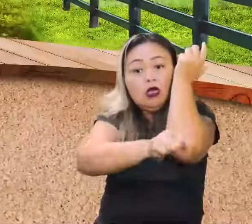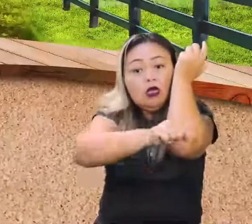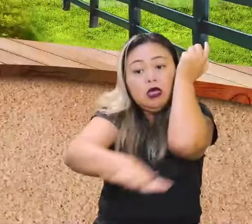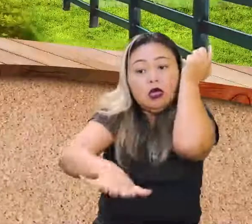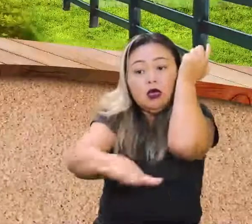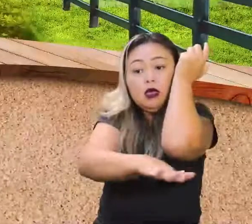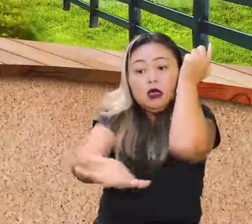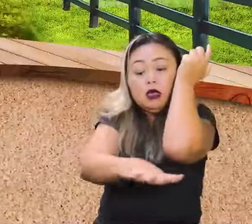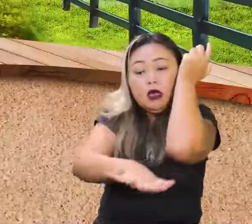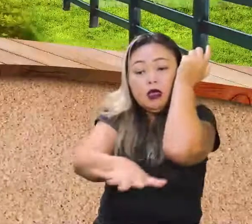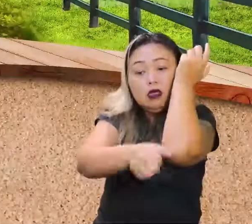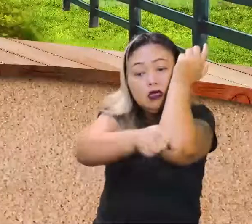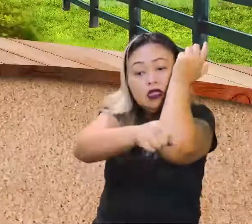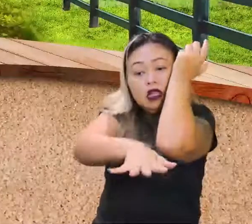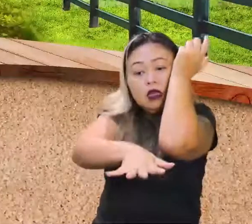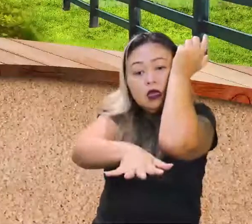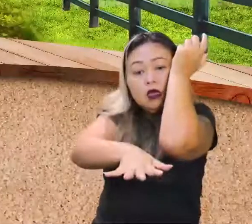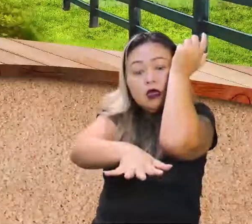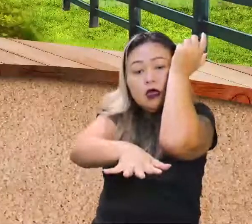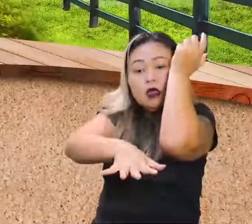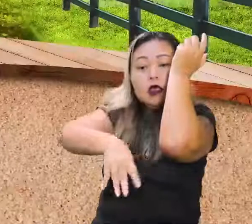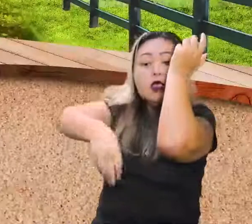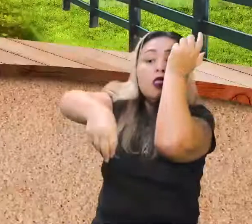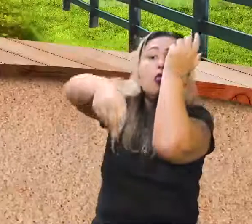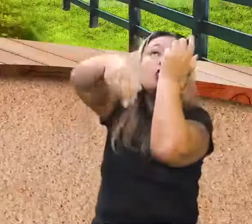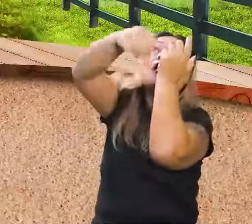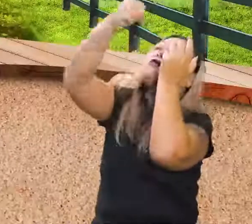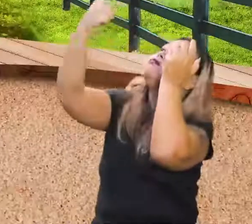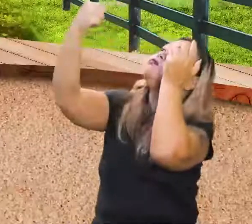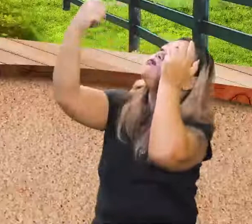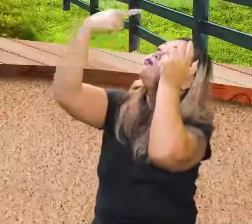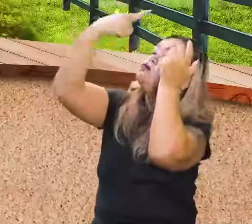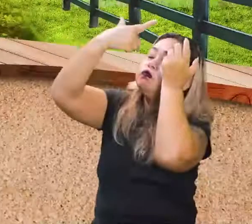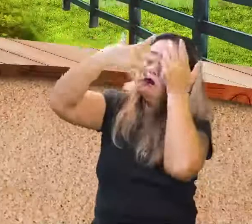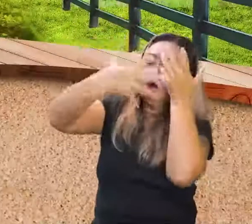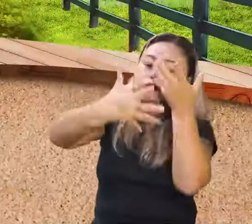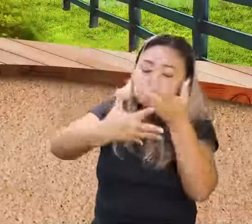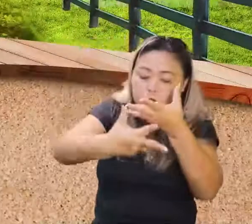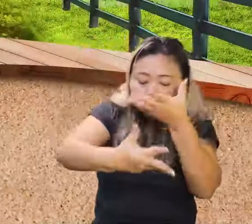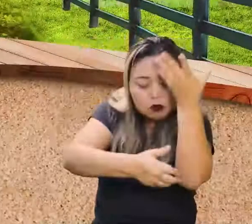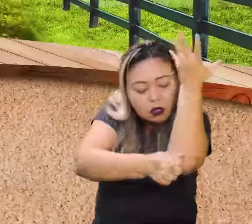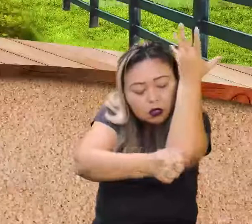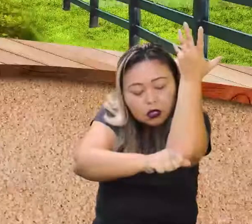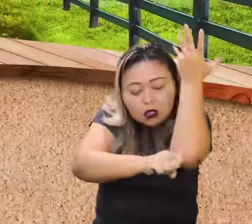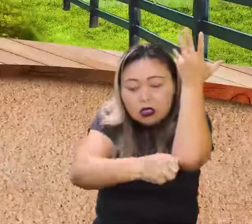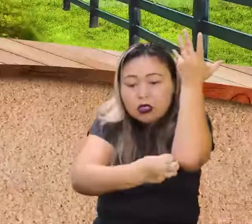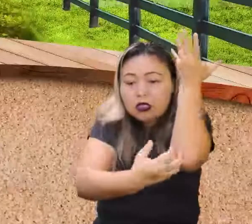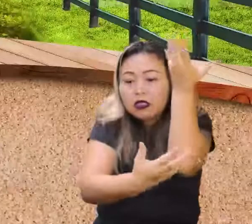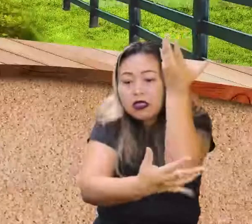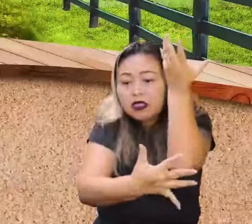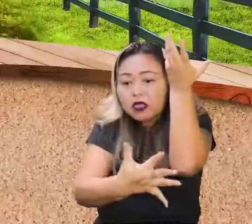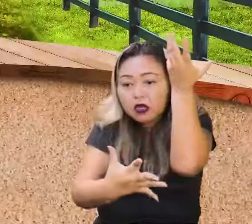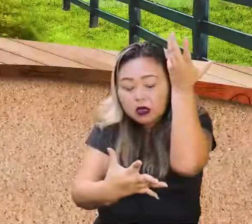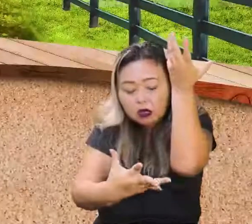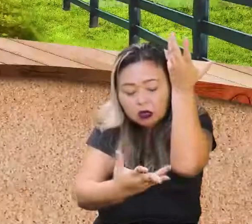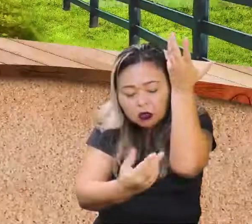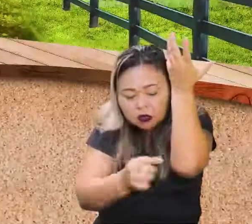pof! Aí a incidência solar resseca. E aí